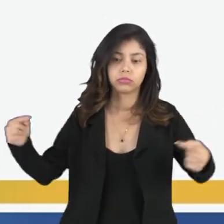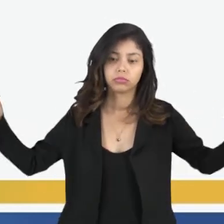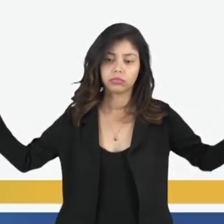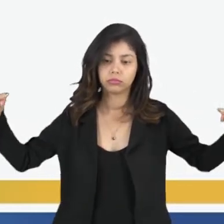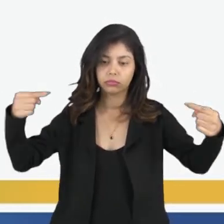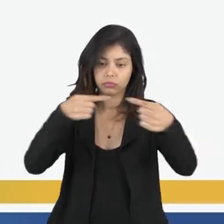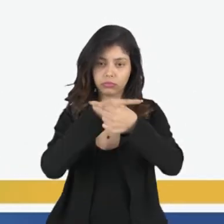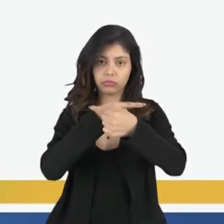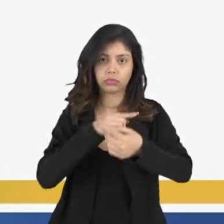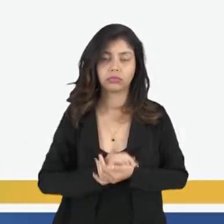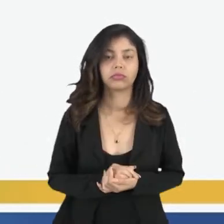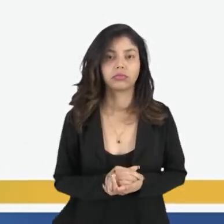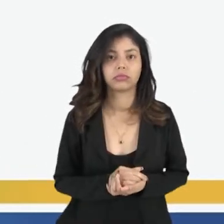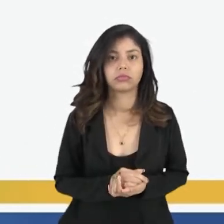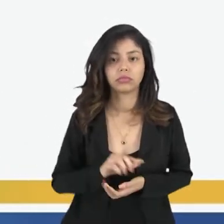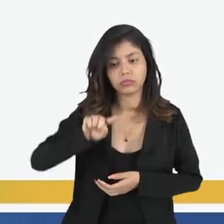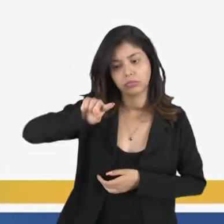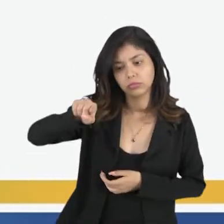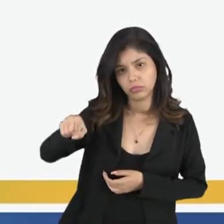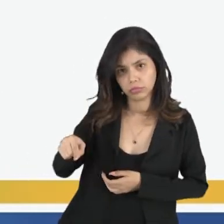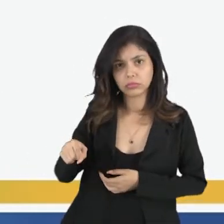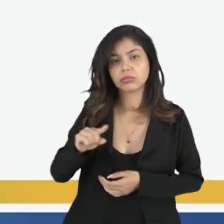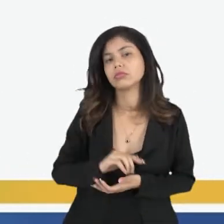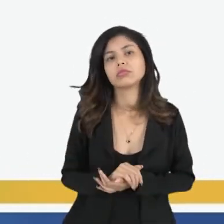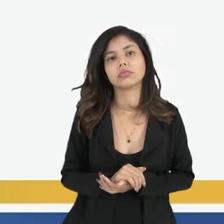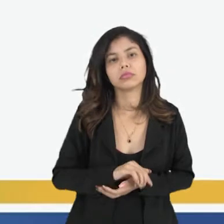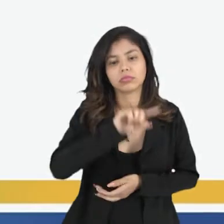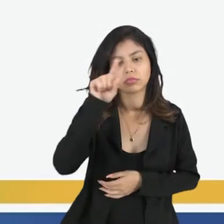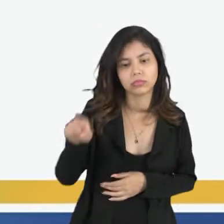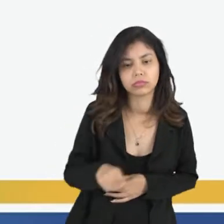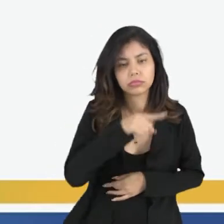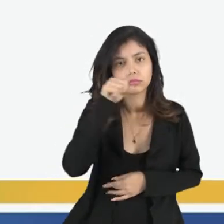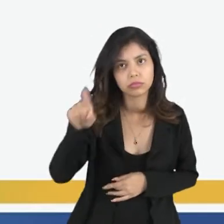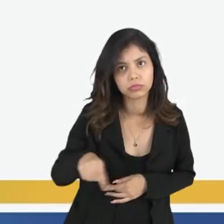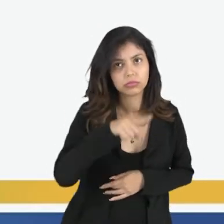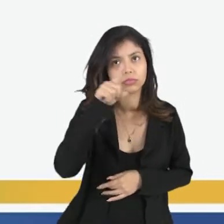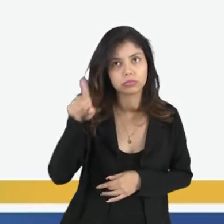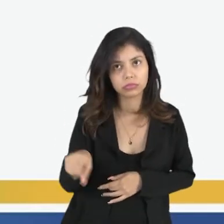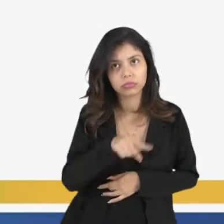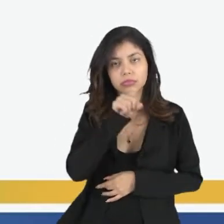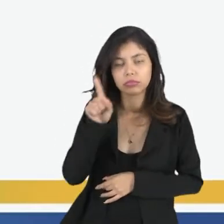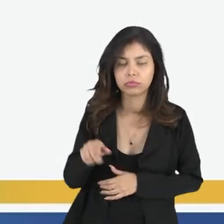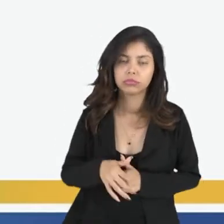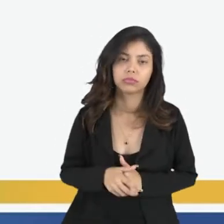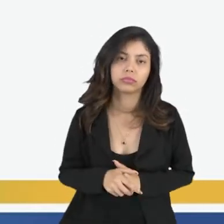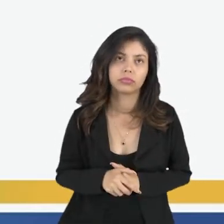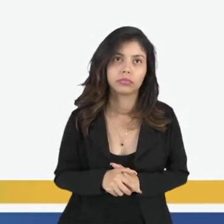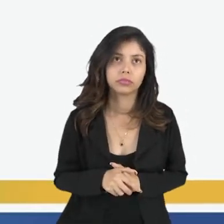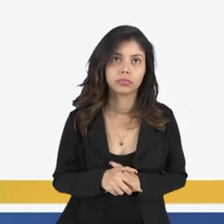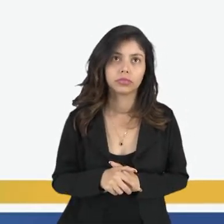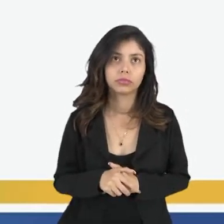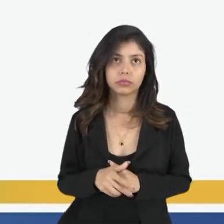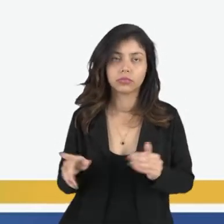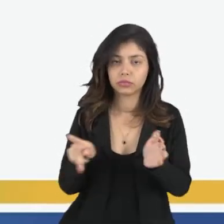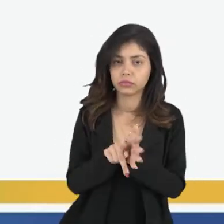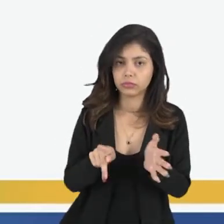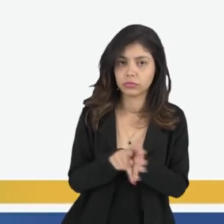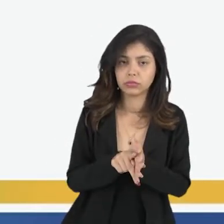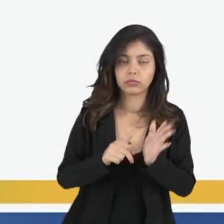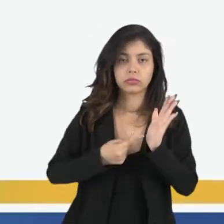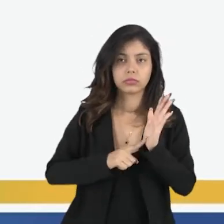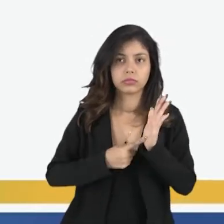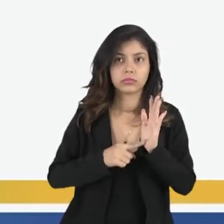reta e a outra tinha curva. E aí ela gerava uma circunferência em seu eixo dessa